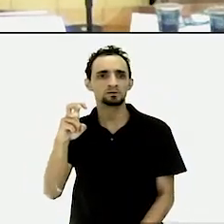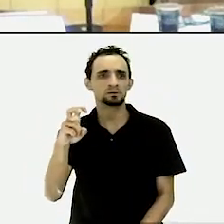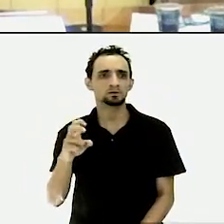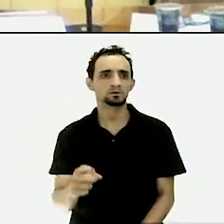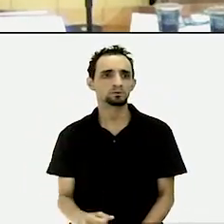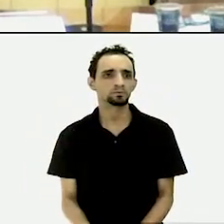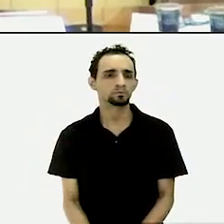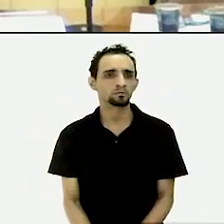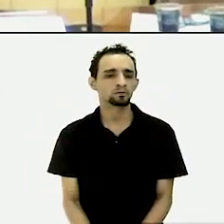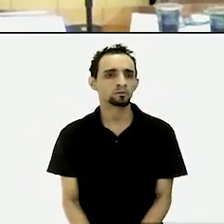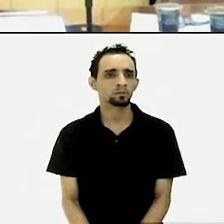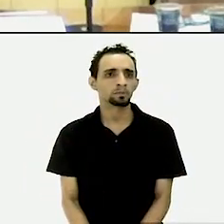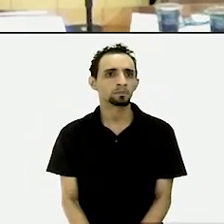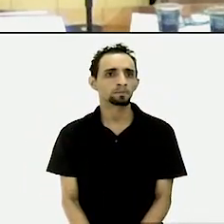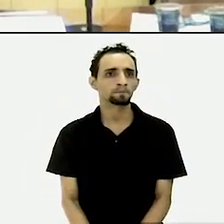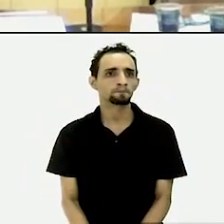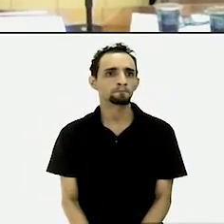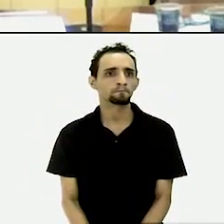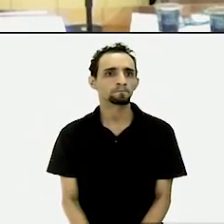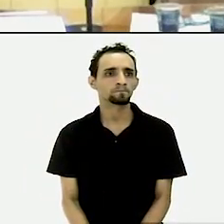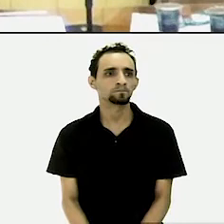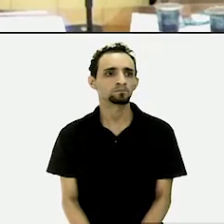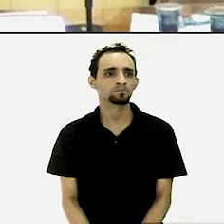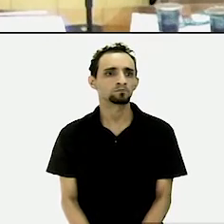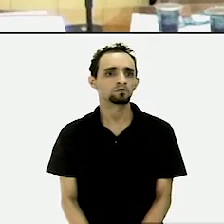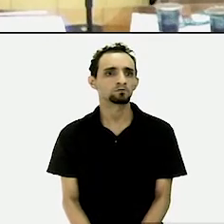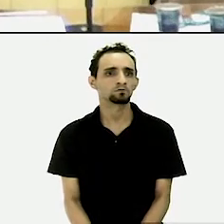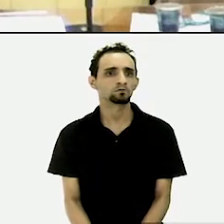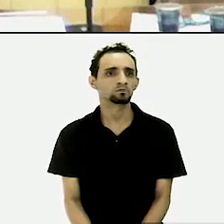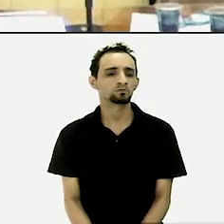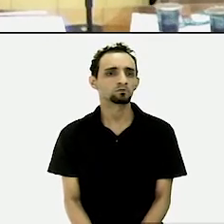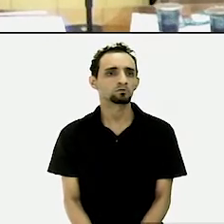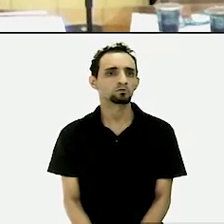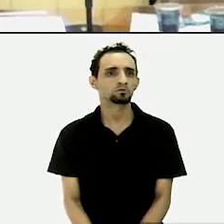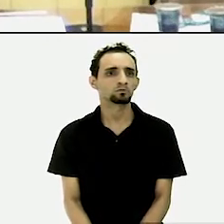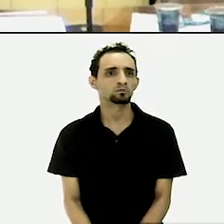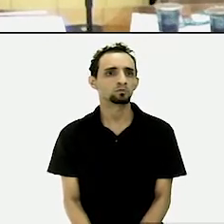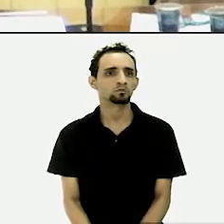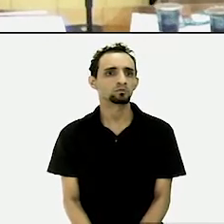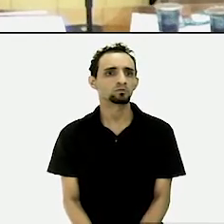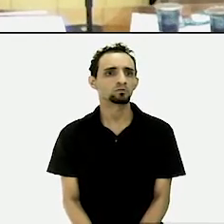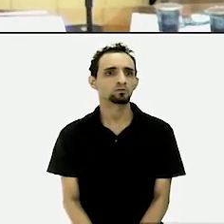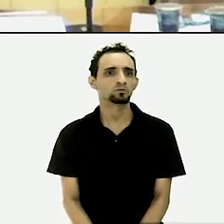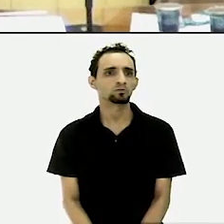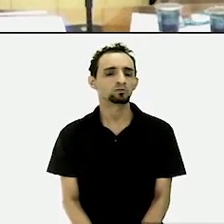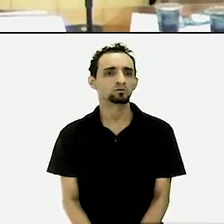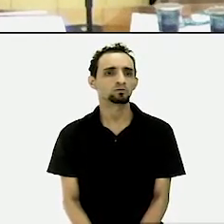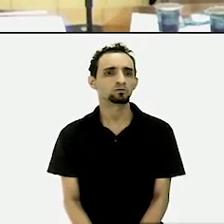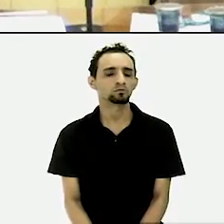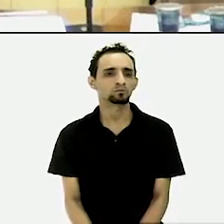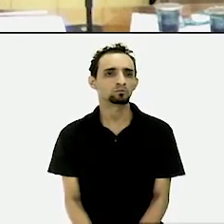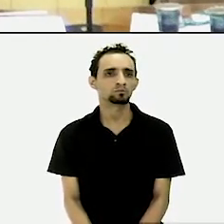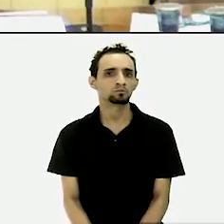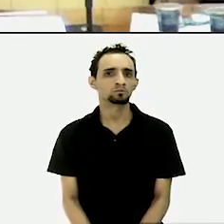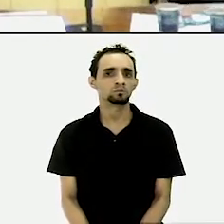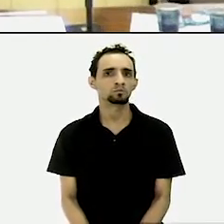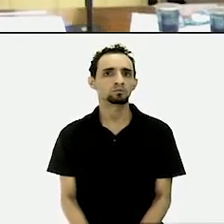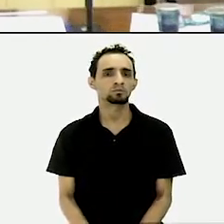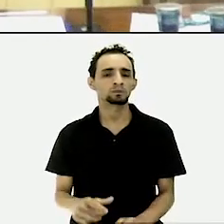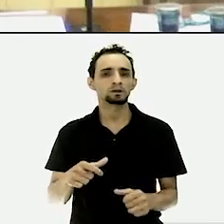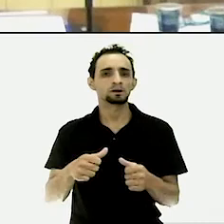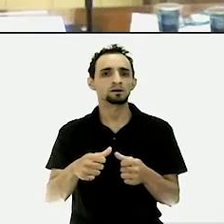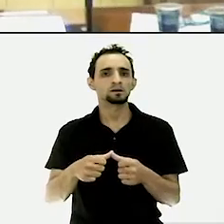Esse aqui é o projeto... Projeto de plurianual rural, né? Plurianual